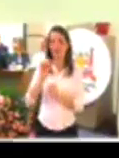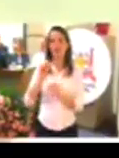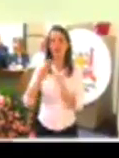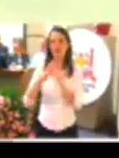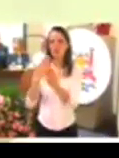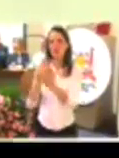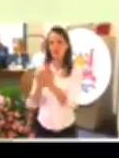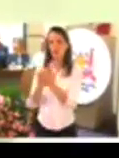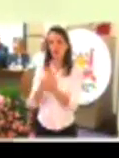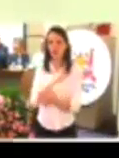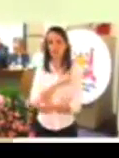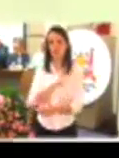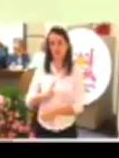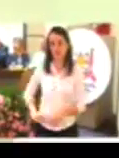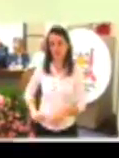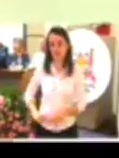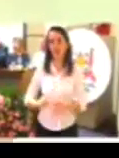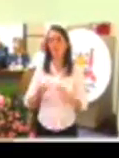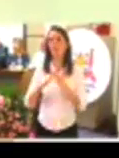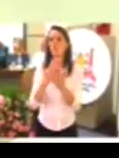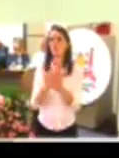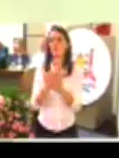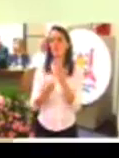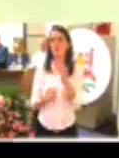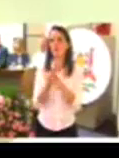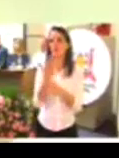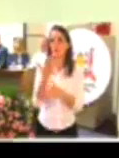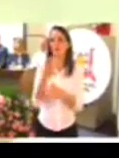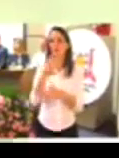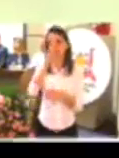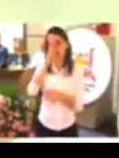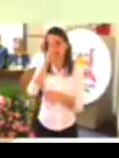das escolas de governo. Uma escola que nasce